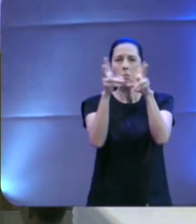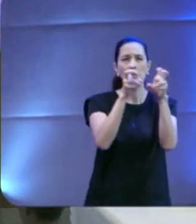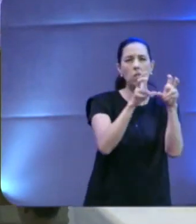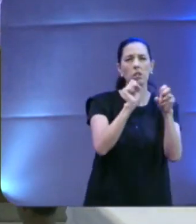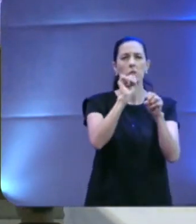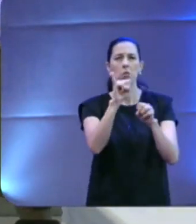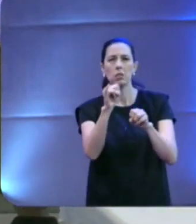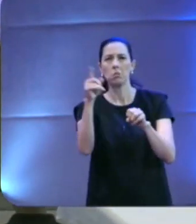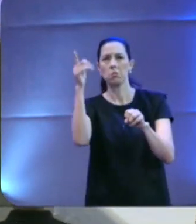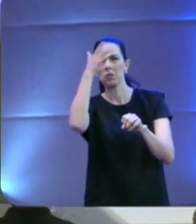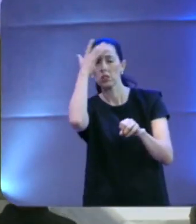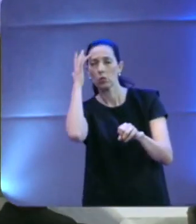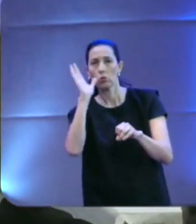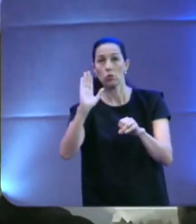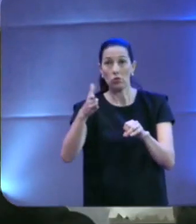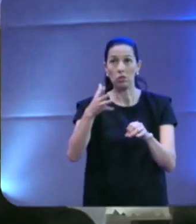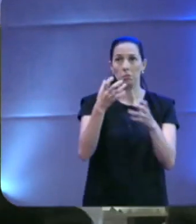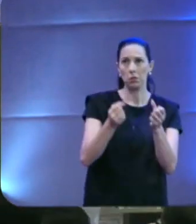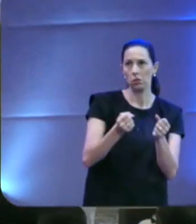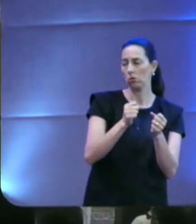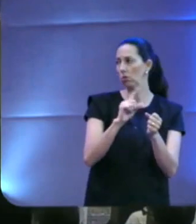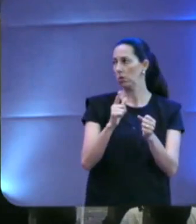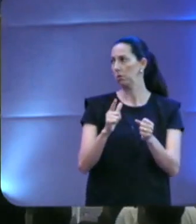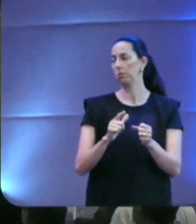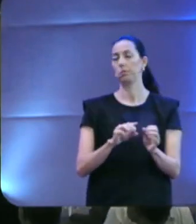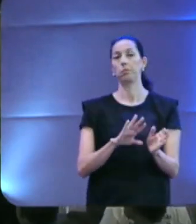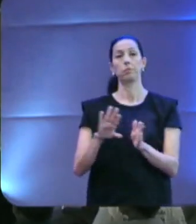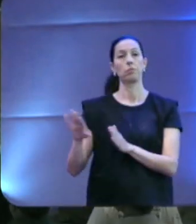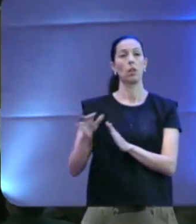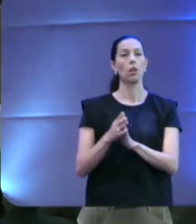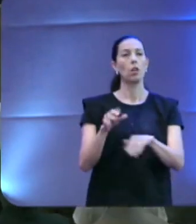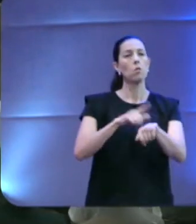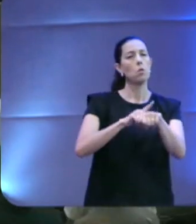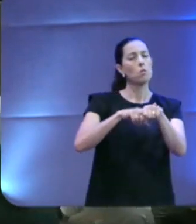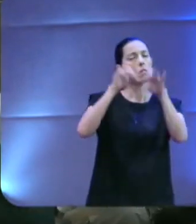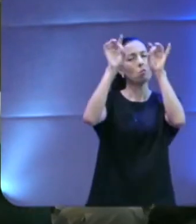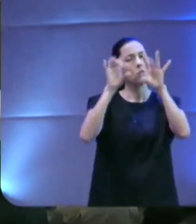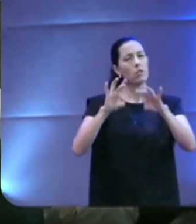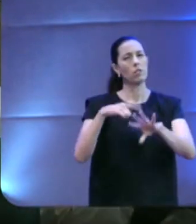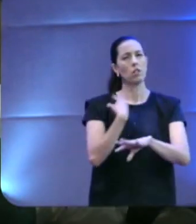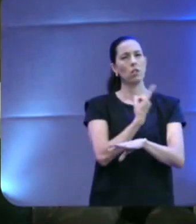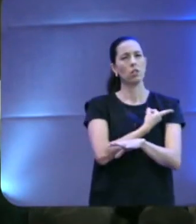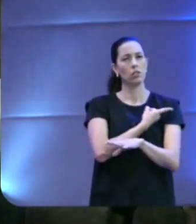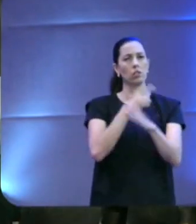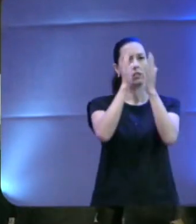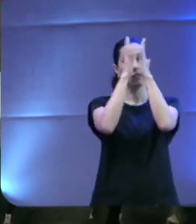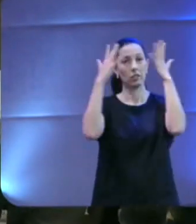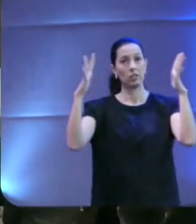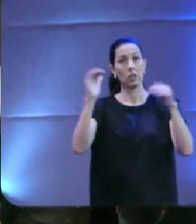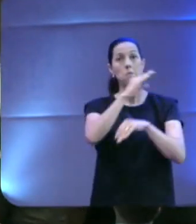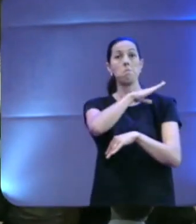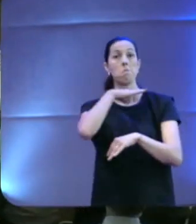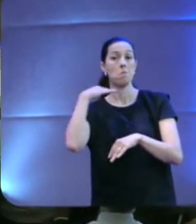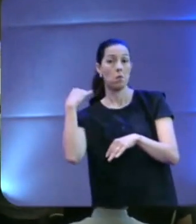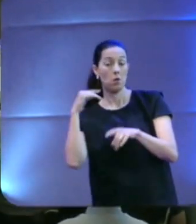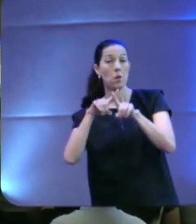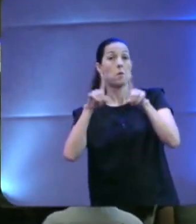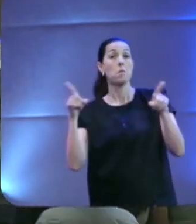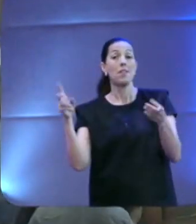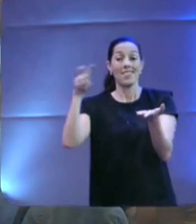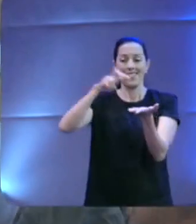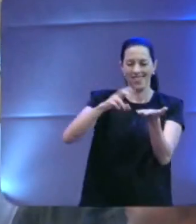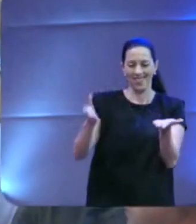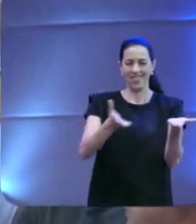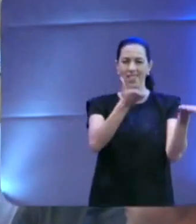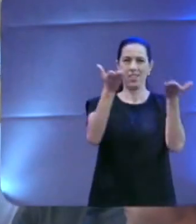nós celebramos a morte e a ressurreição de Jesus. Jesus nos deixou esse símbolo,